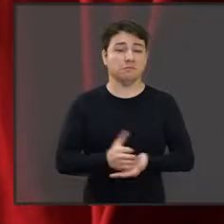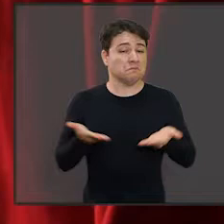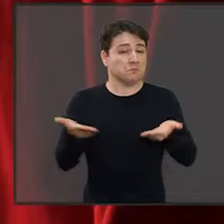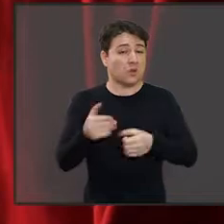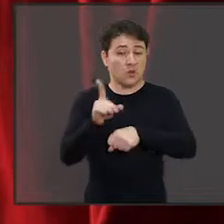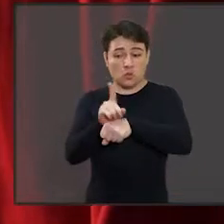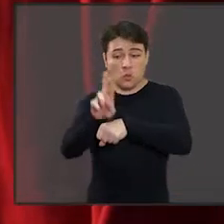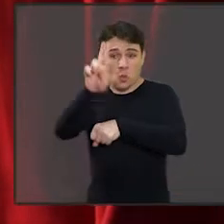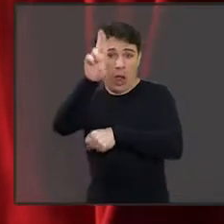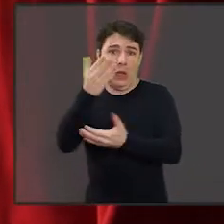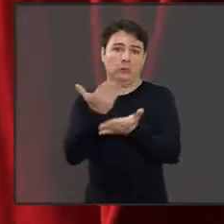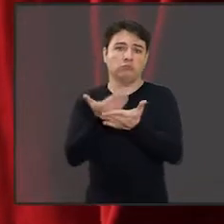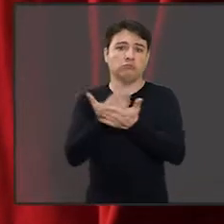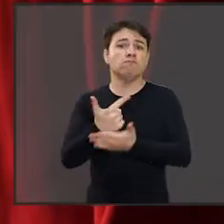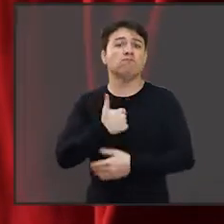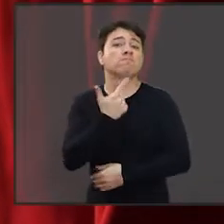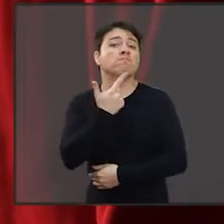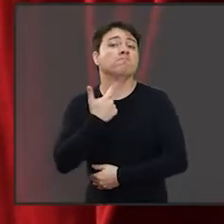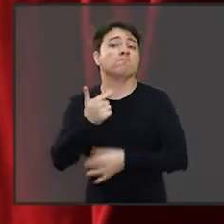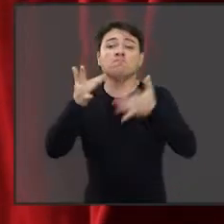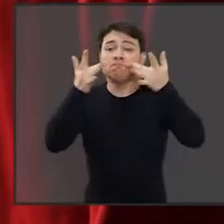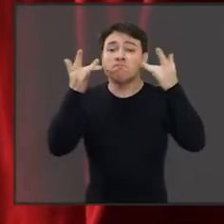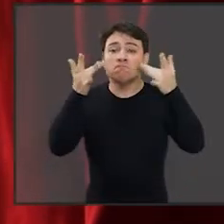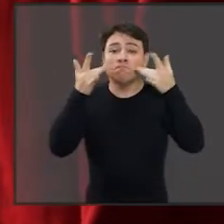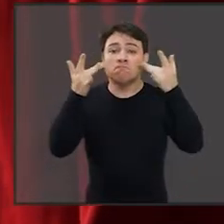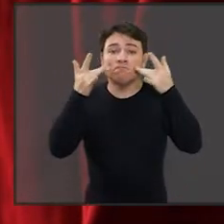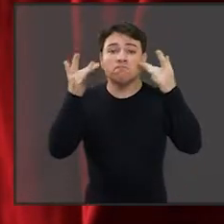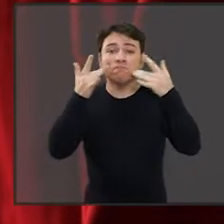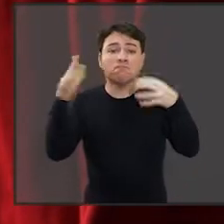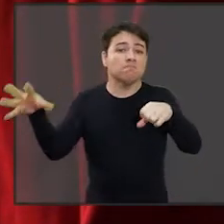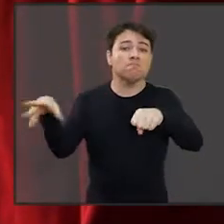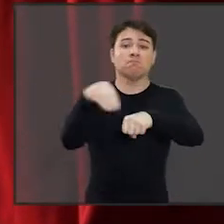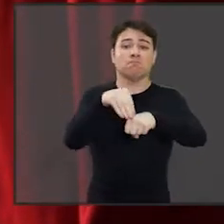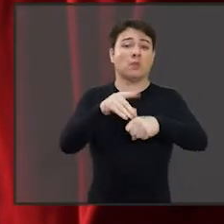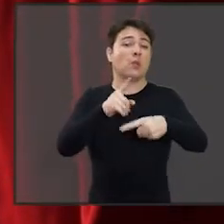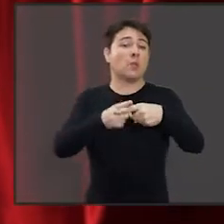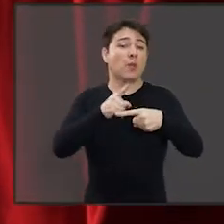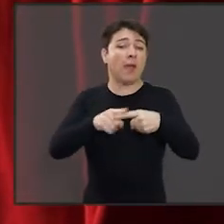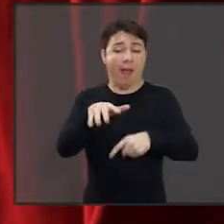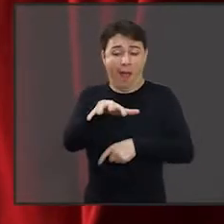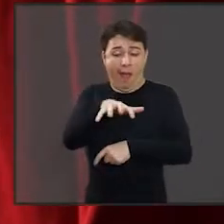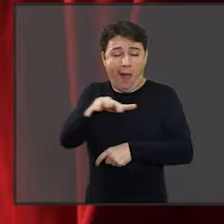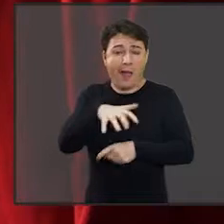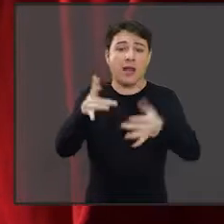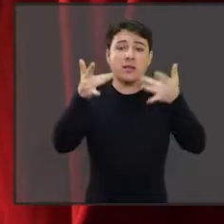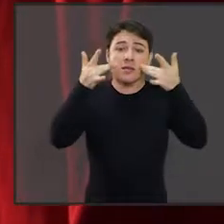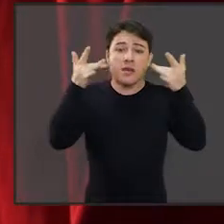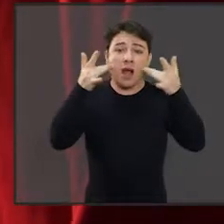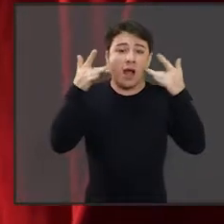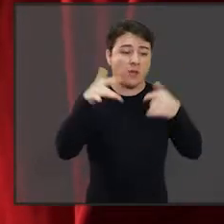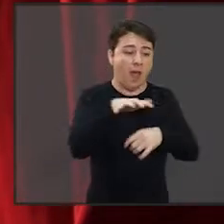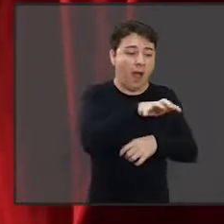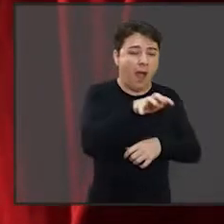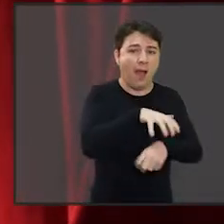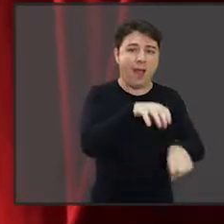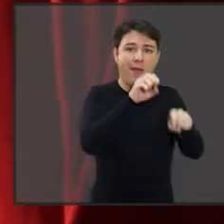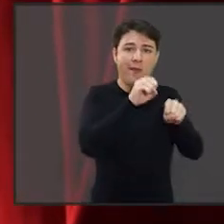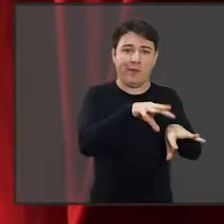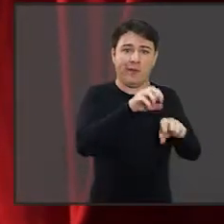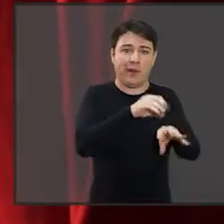No doutorado, eu tive essa ideia de trazer o teatro de improviso para fazer um diálogo com a educação, com a sala de